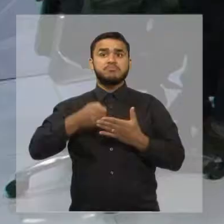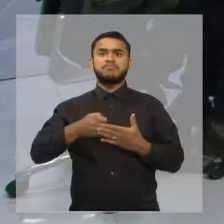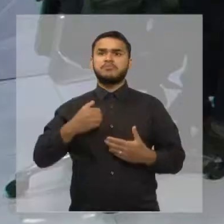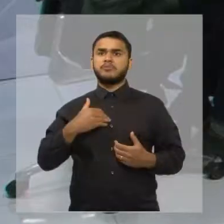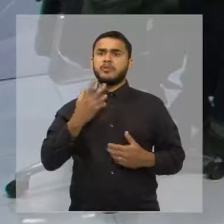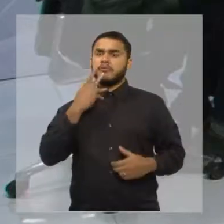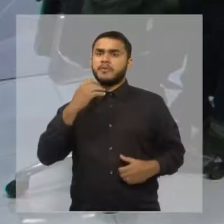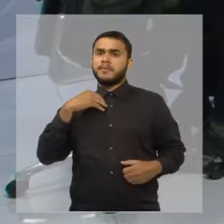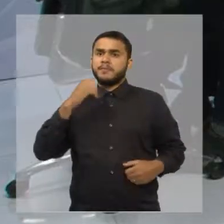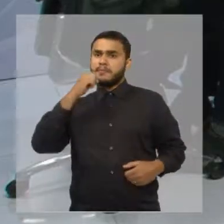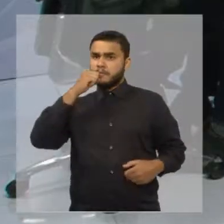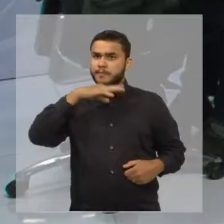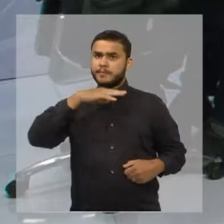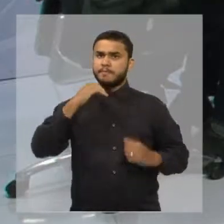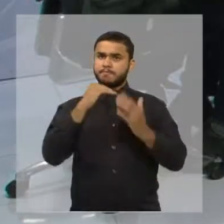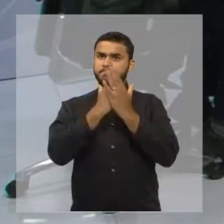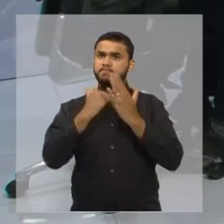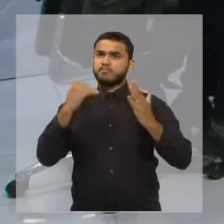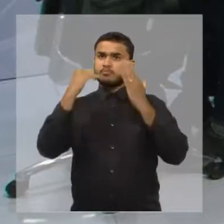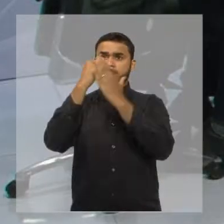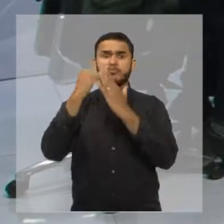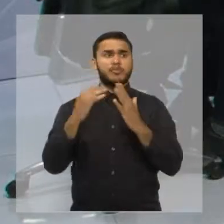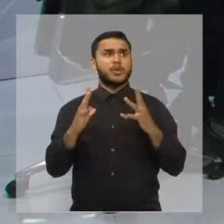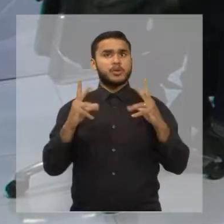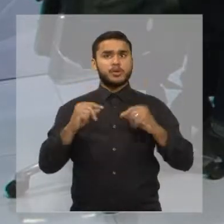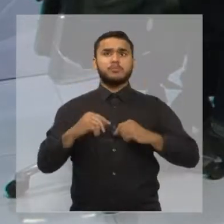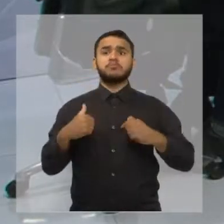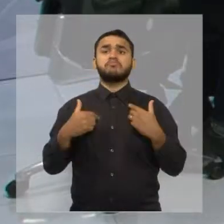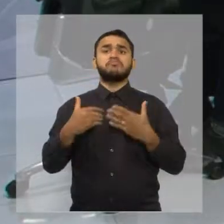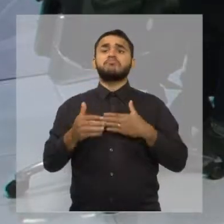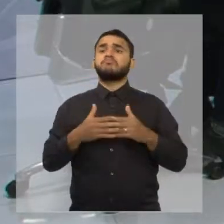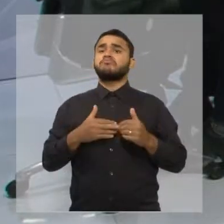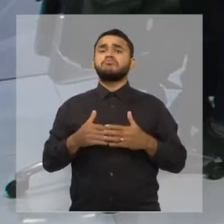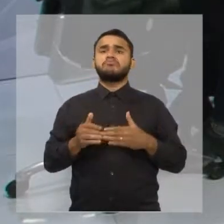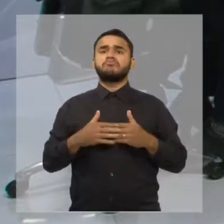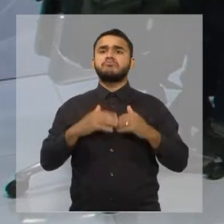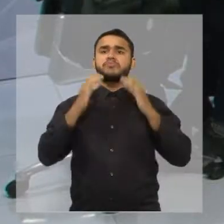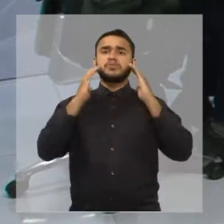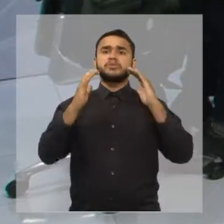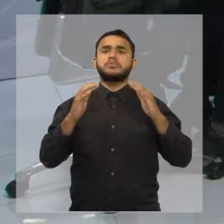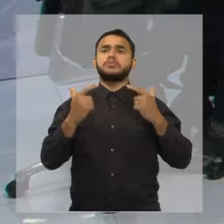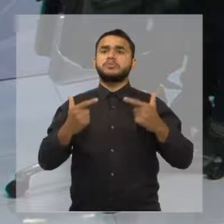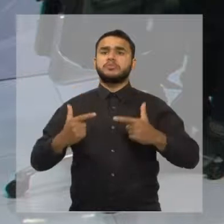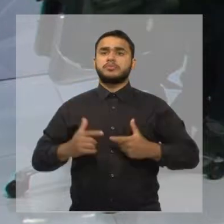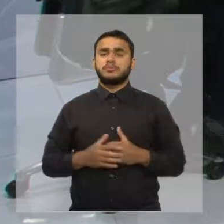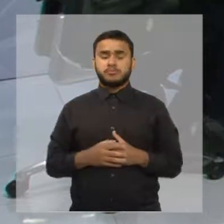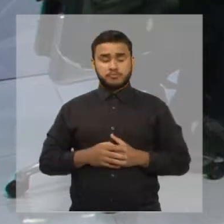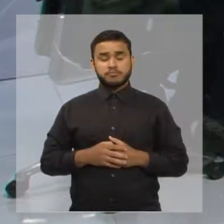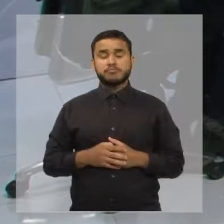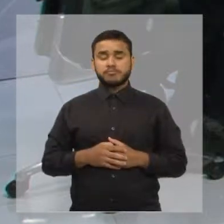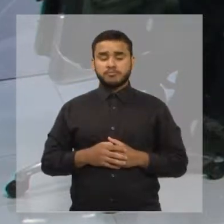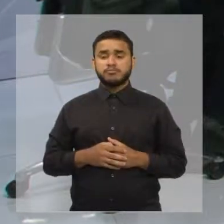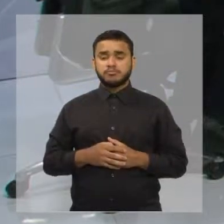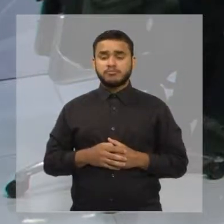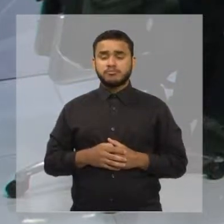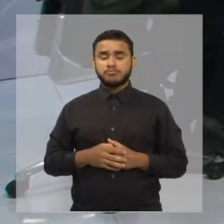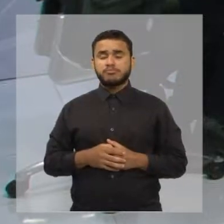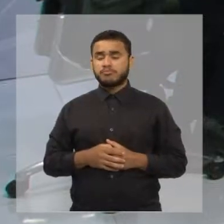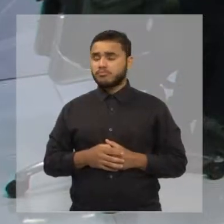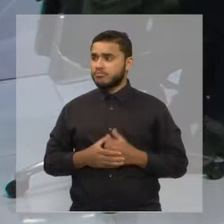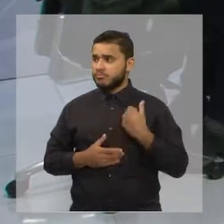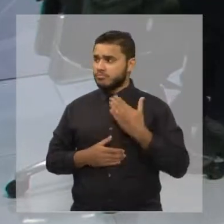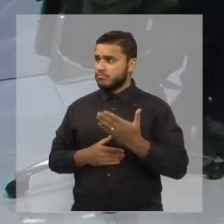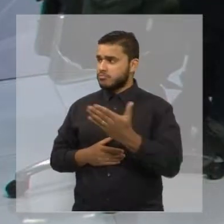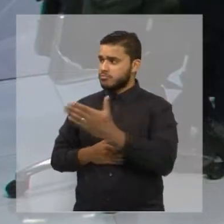que são estarrecedoras, né? De não obediência às normas vigentes. Reginaldo, como